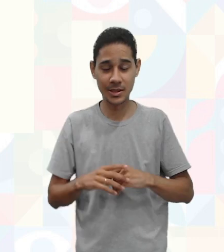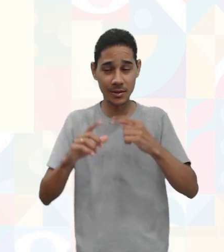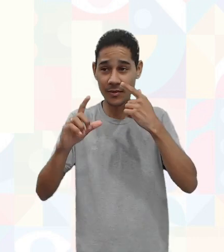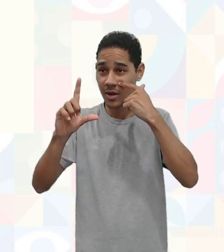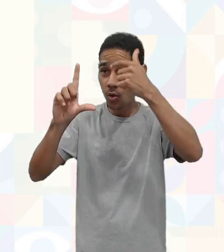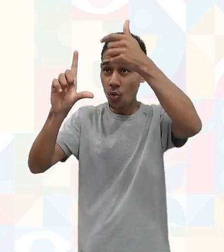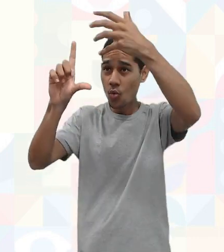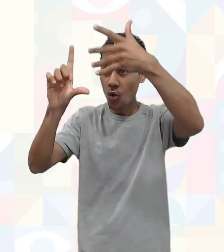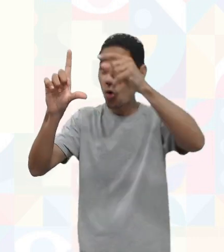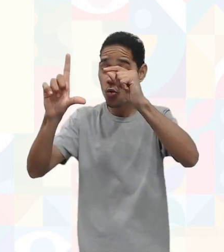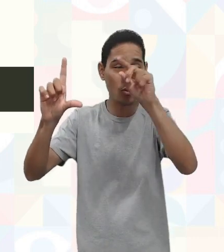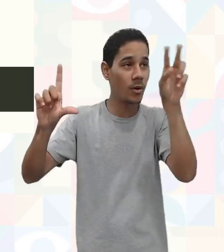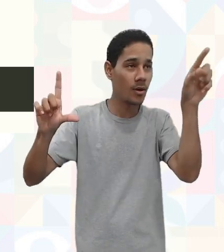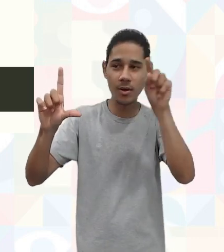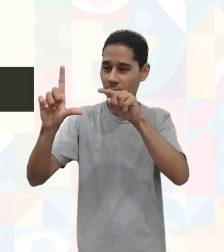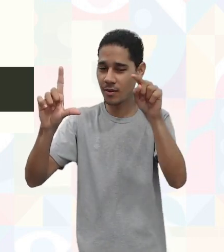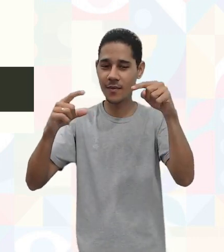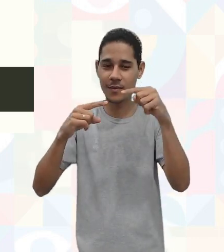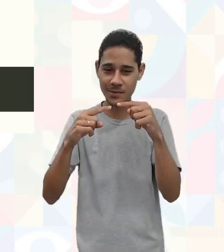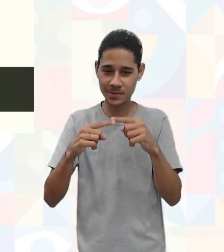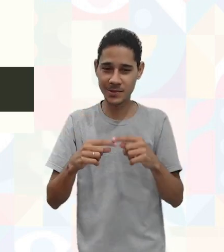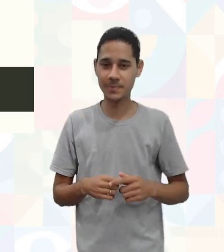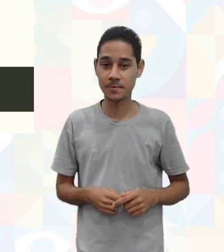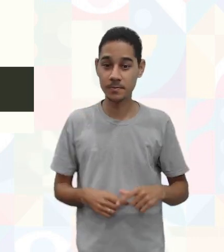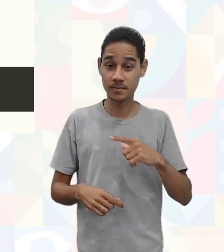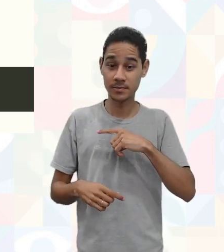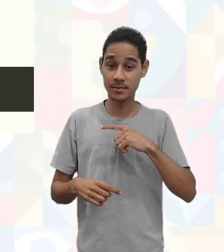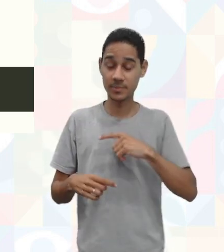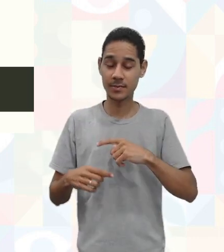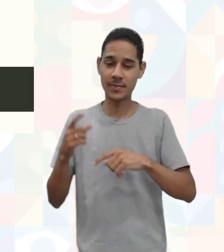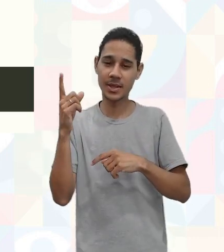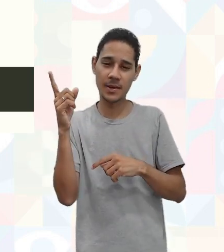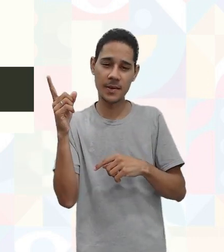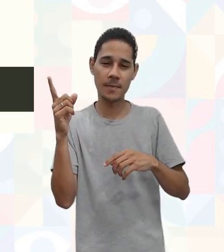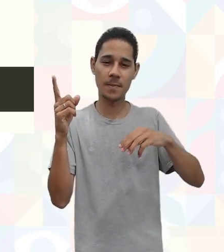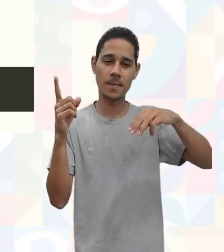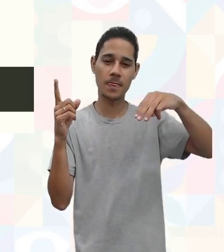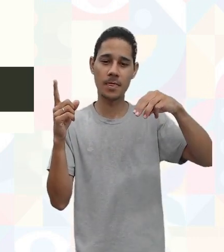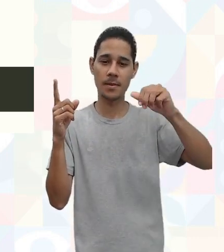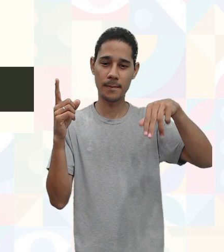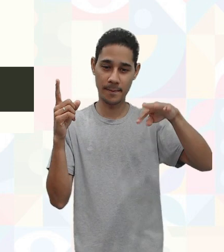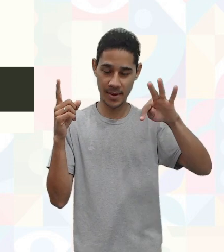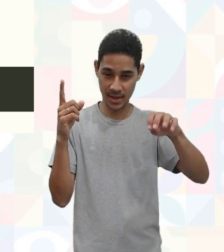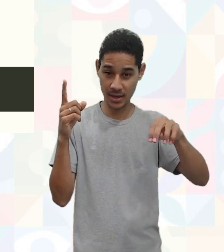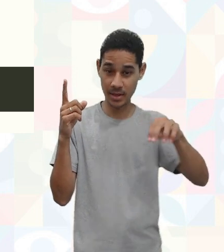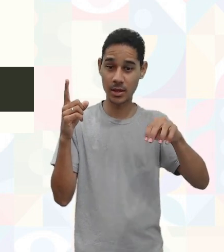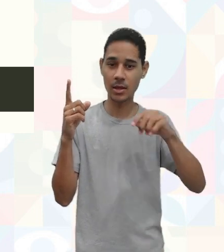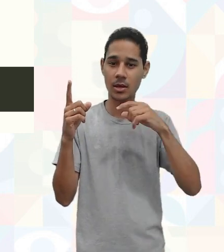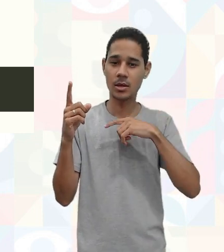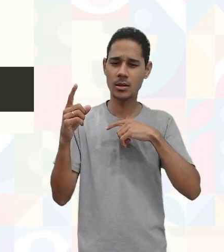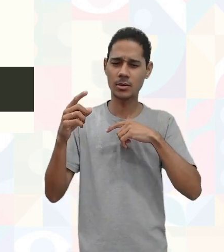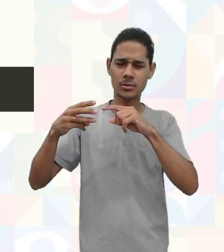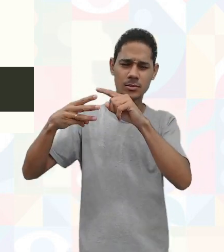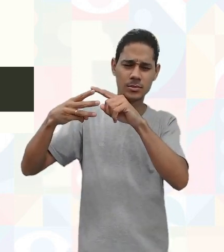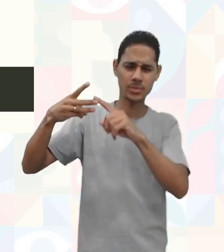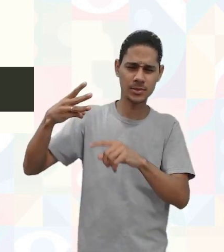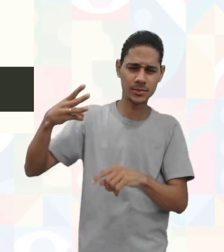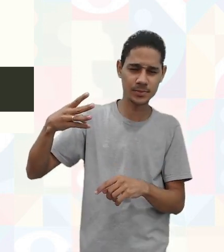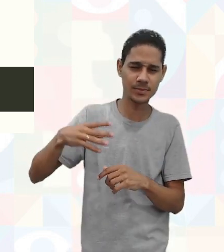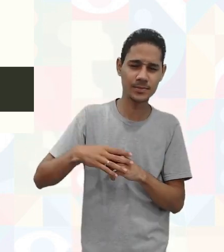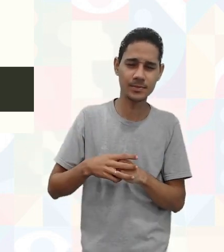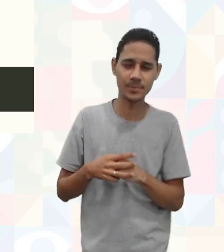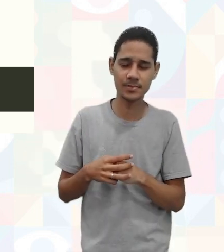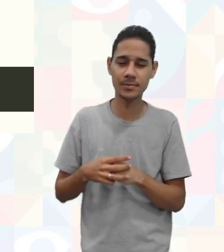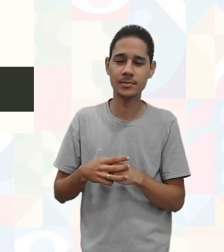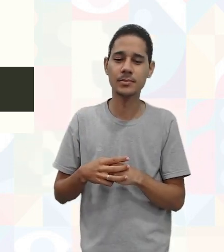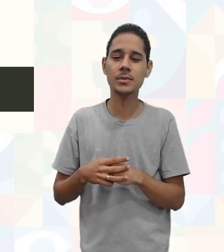escrito, certo? Temos o main aqui, tá? Com os sections e article. Veja que o